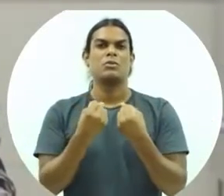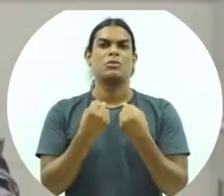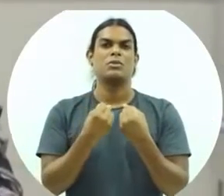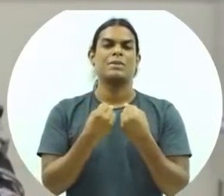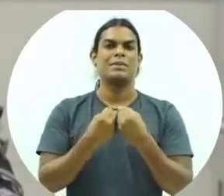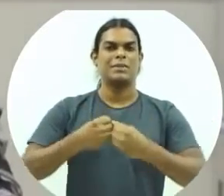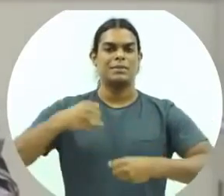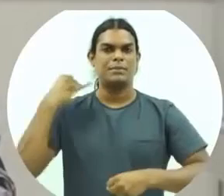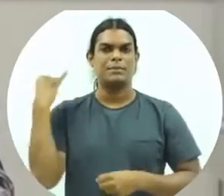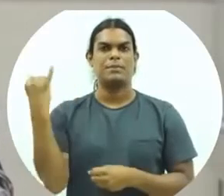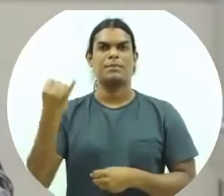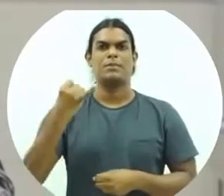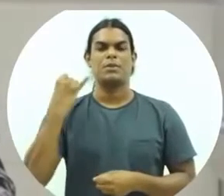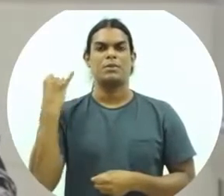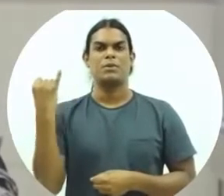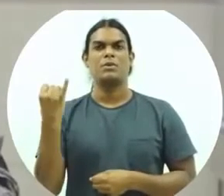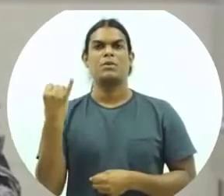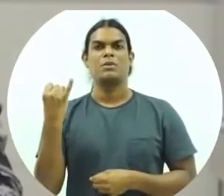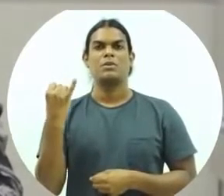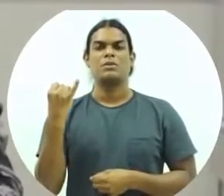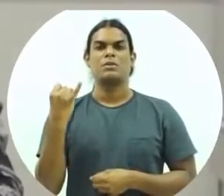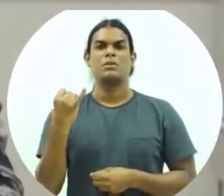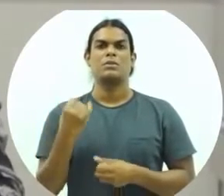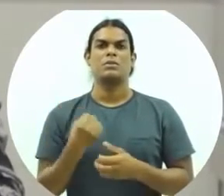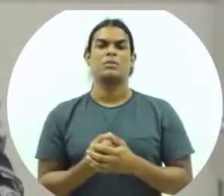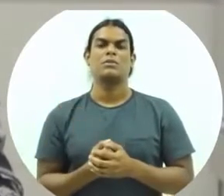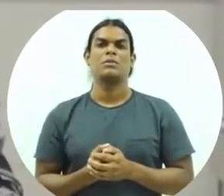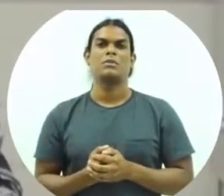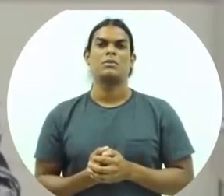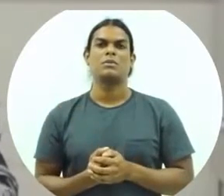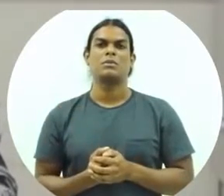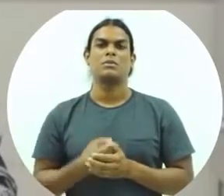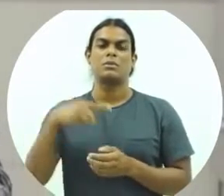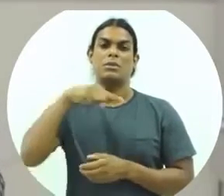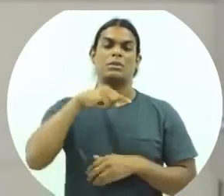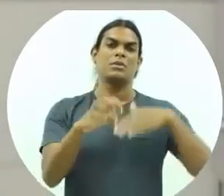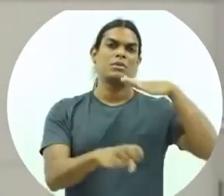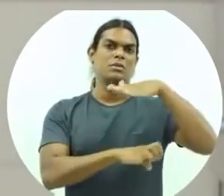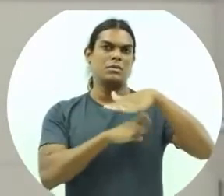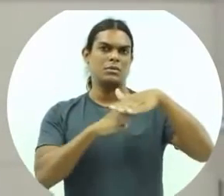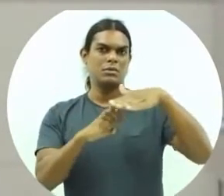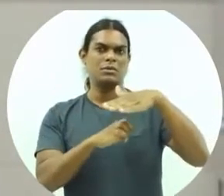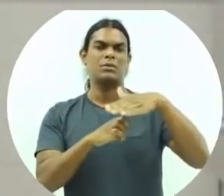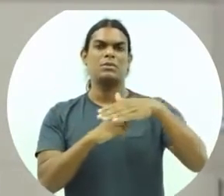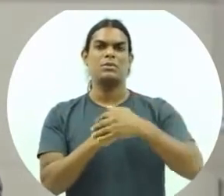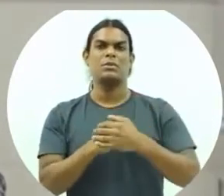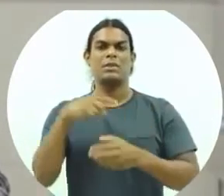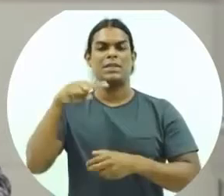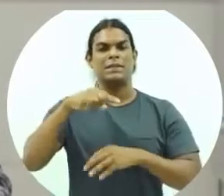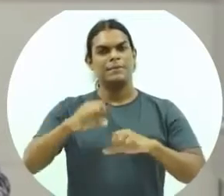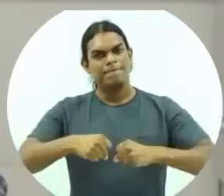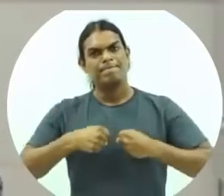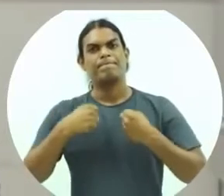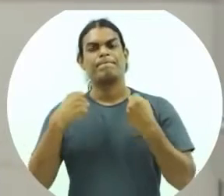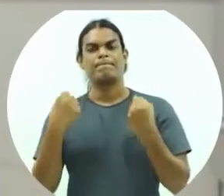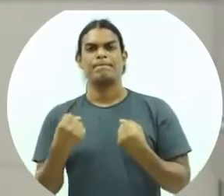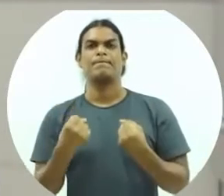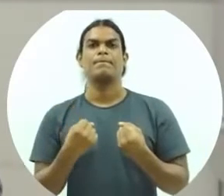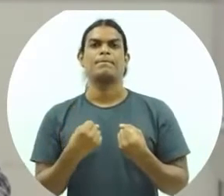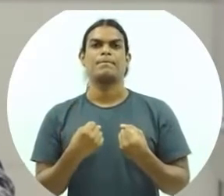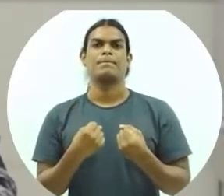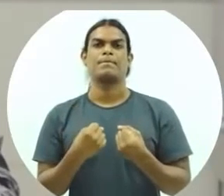é necessário, uma condição primordial para a organização. E esse